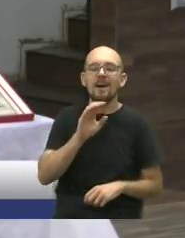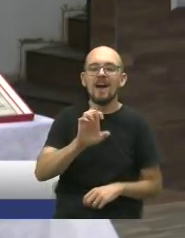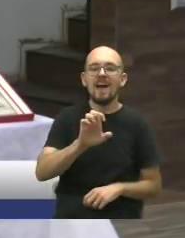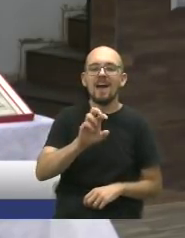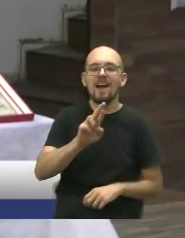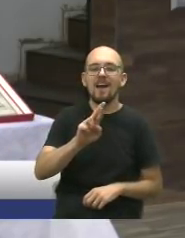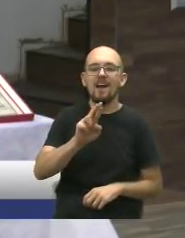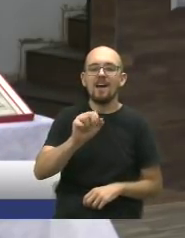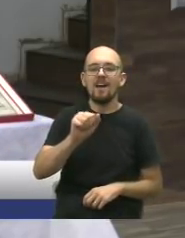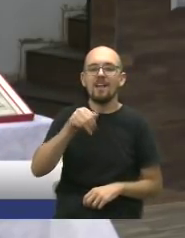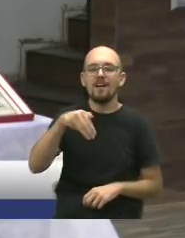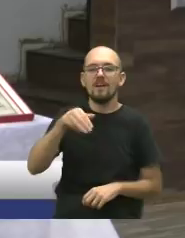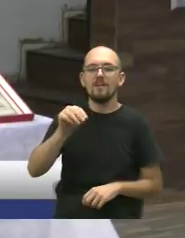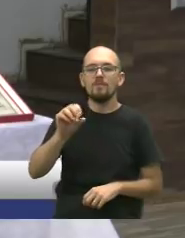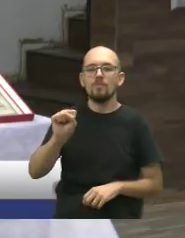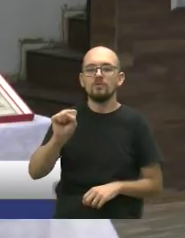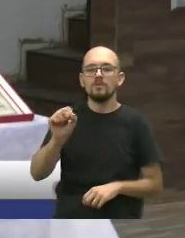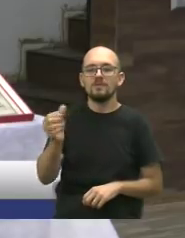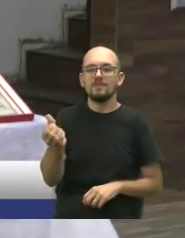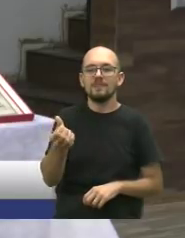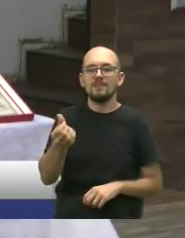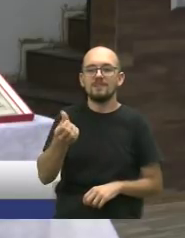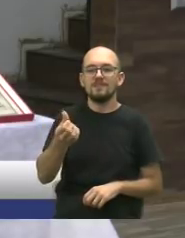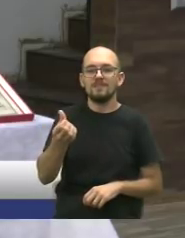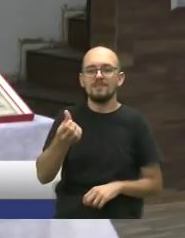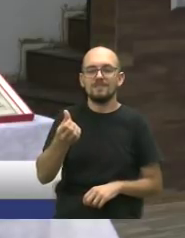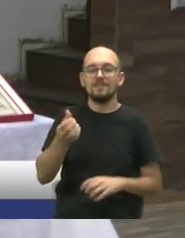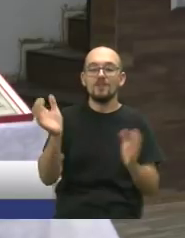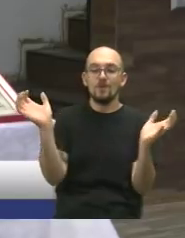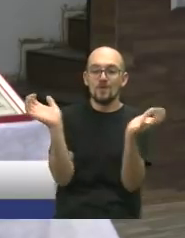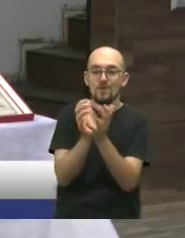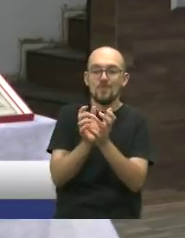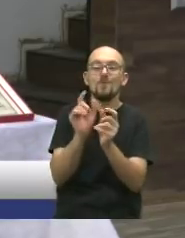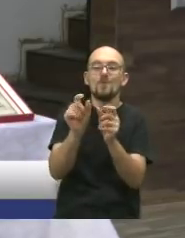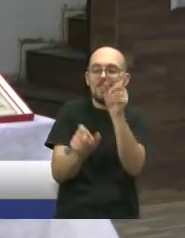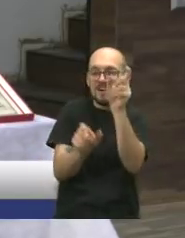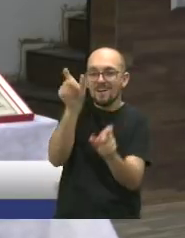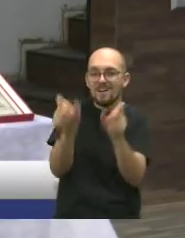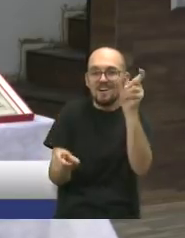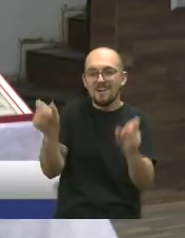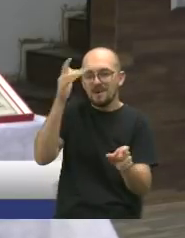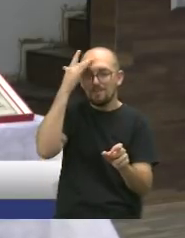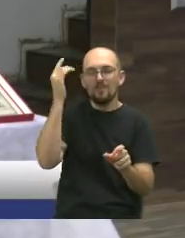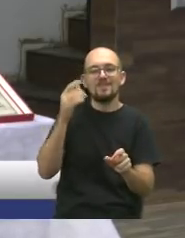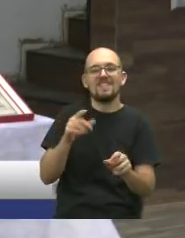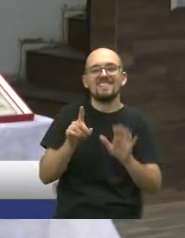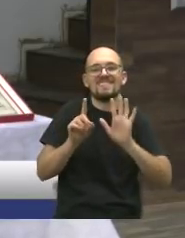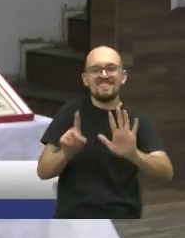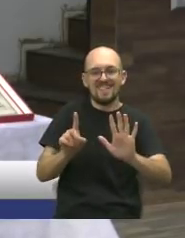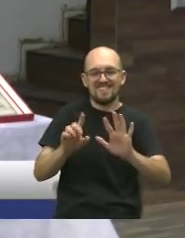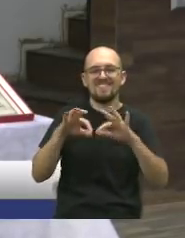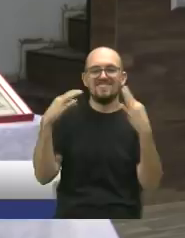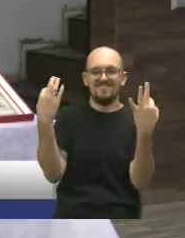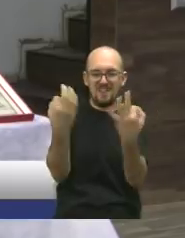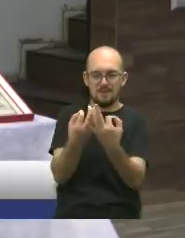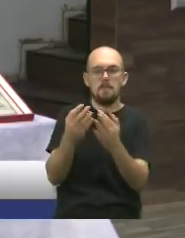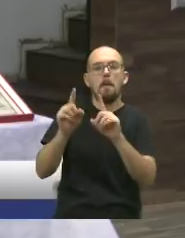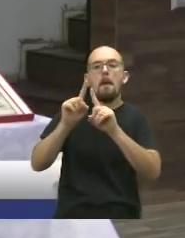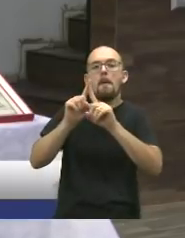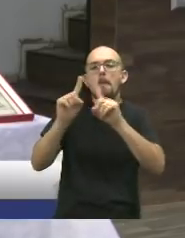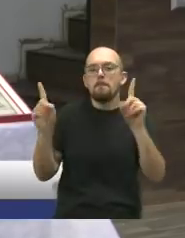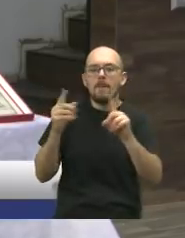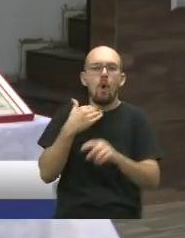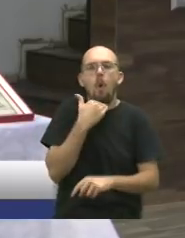Mas assim como aquela novela daquele São Paulo de outrora, eu não posso falar de 32 de